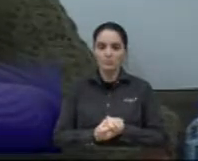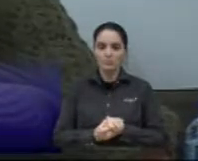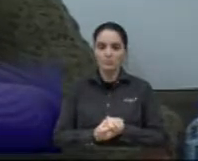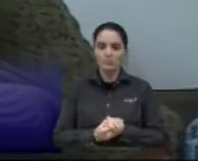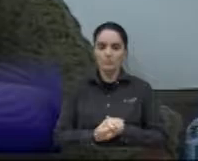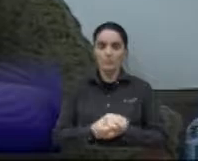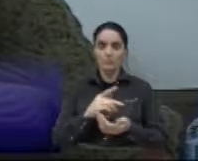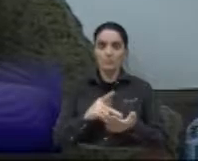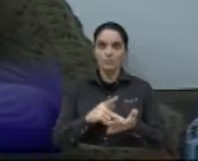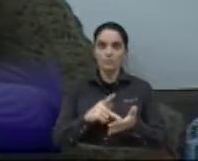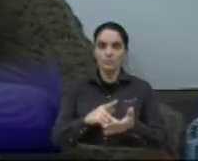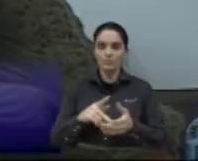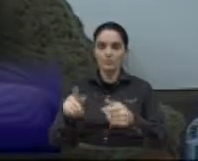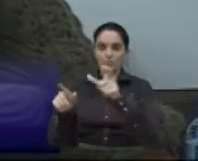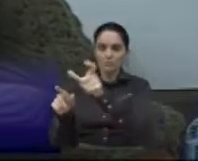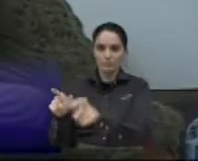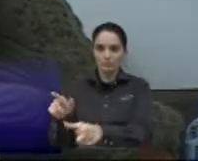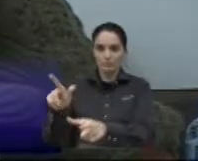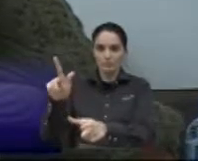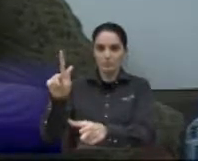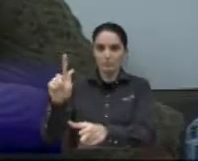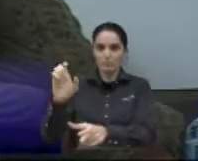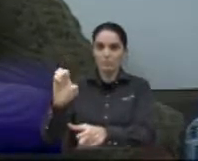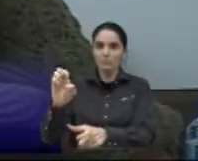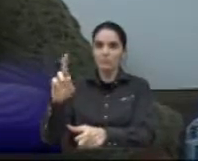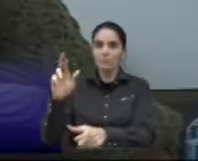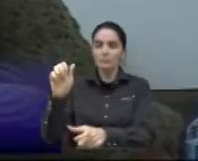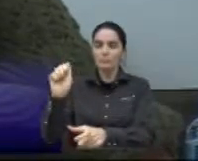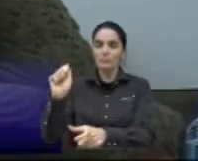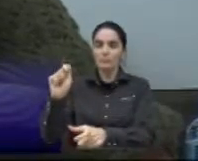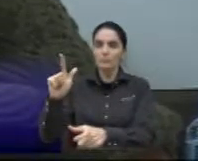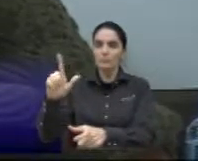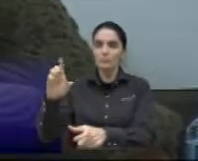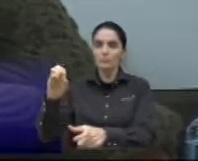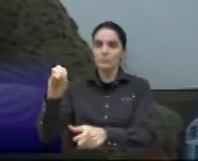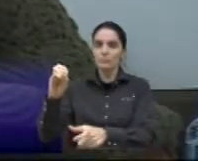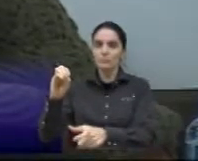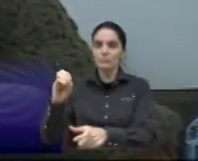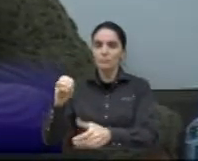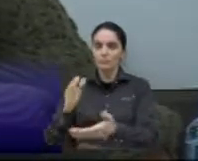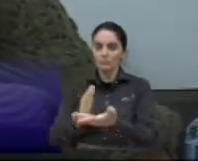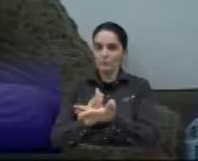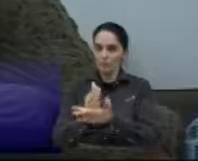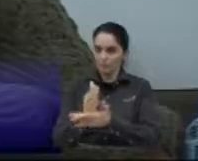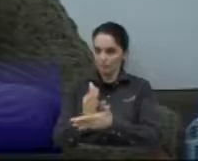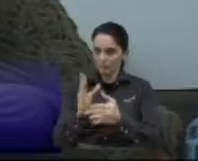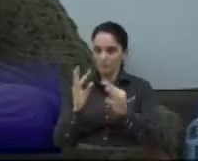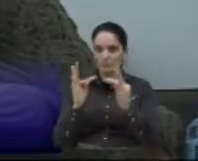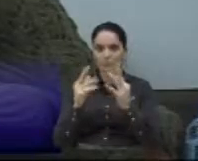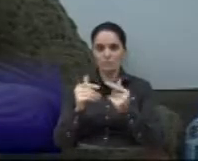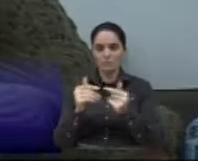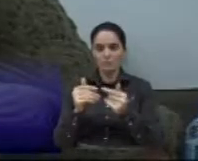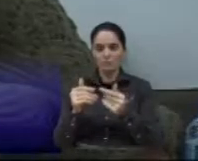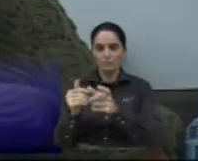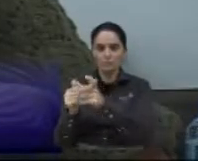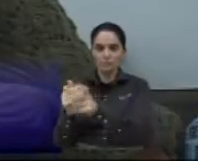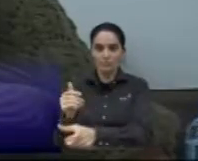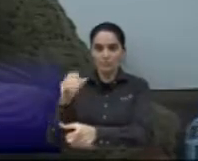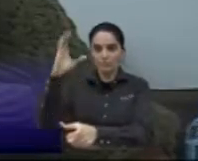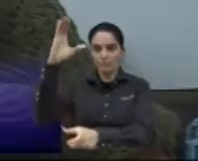seu Geraldo passa agora a ser, com a aprovação de todos dessa casa, lógico, passa a ser um